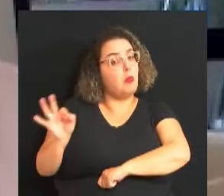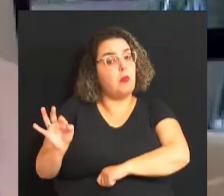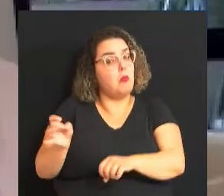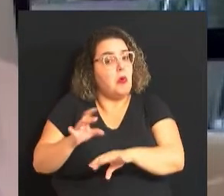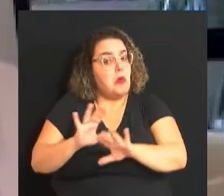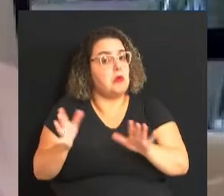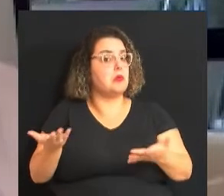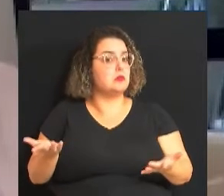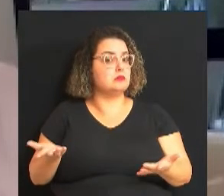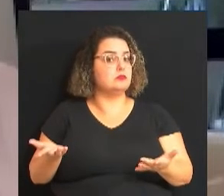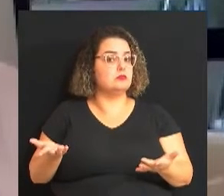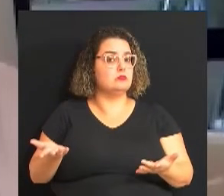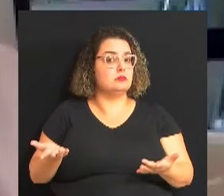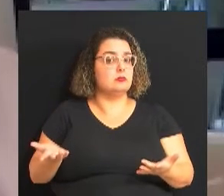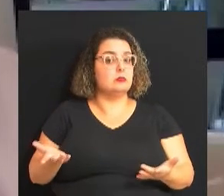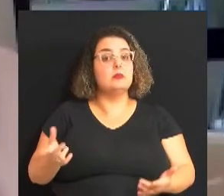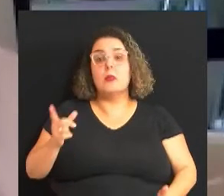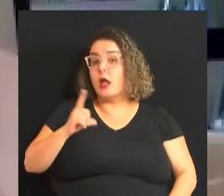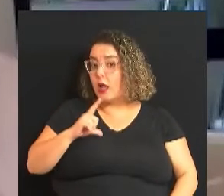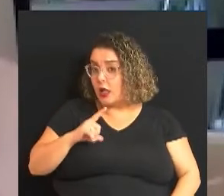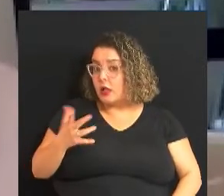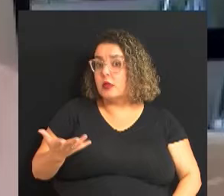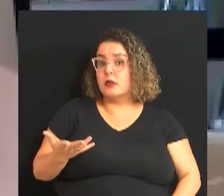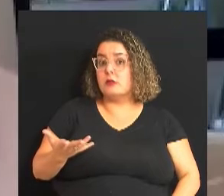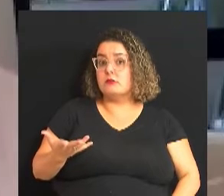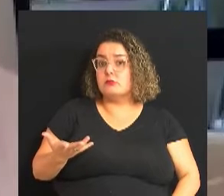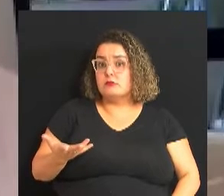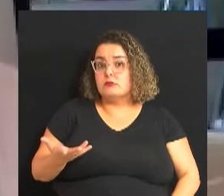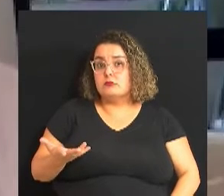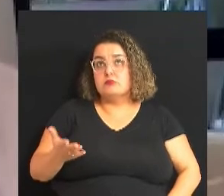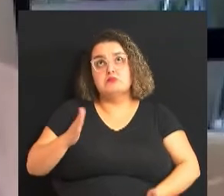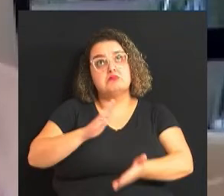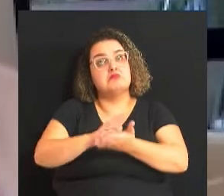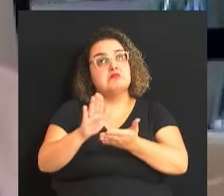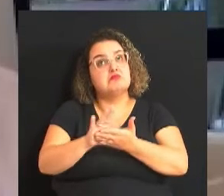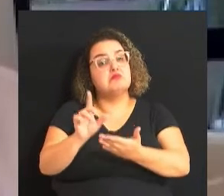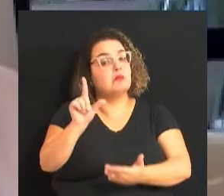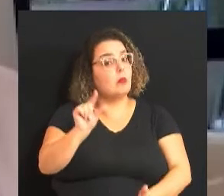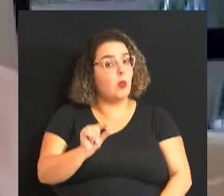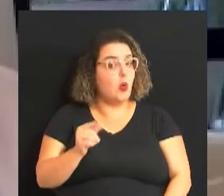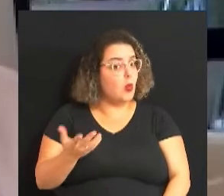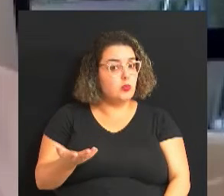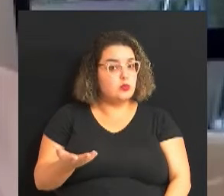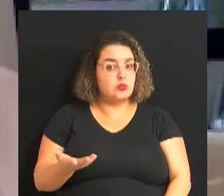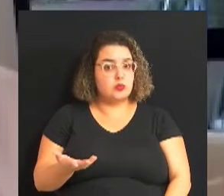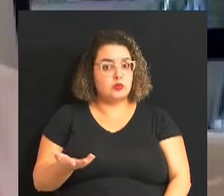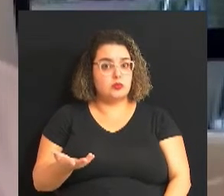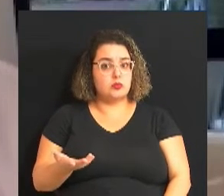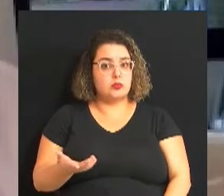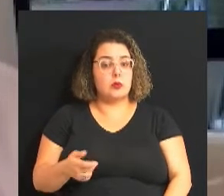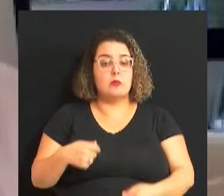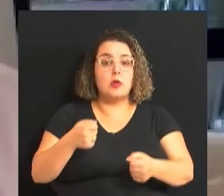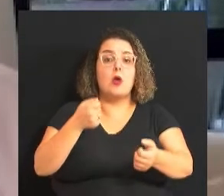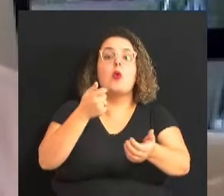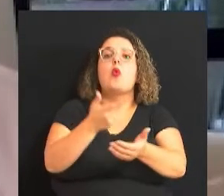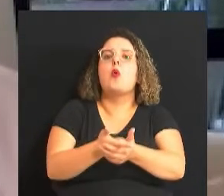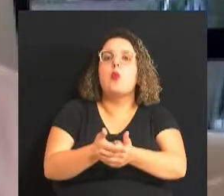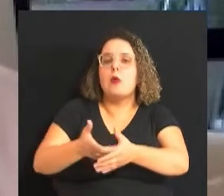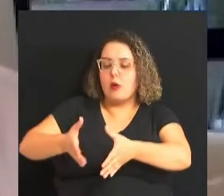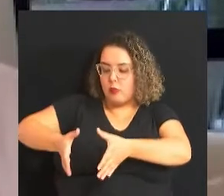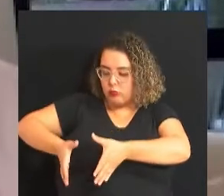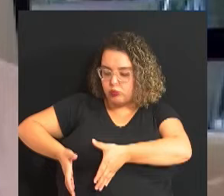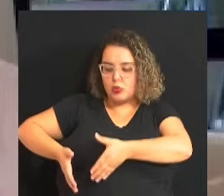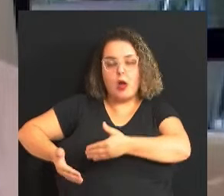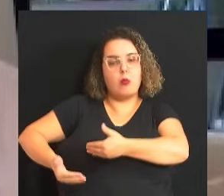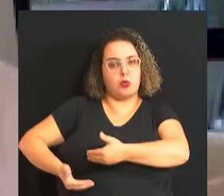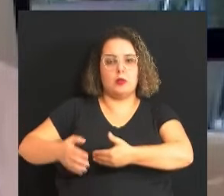Né? Então, assim, você tem uma despesa que não é uma despesa grande, que é que você tem que comprar bolsas de